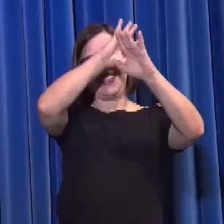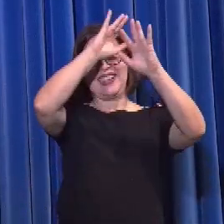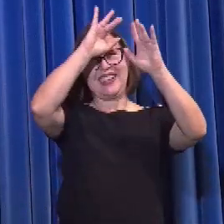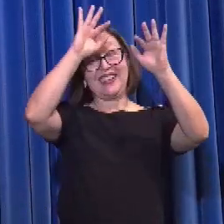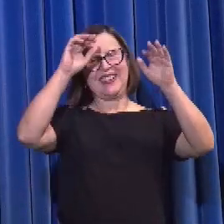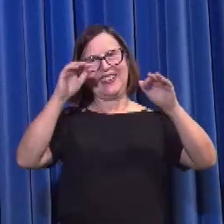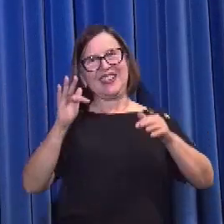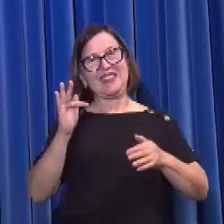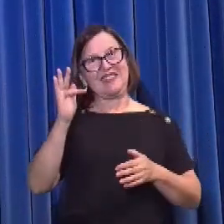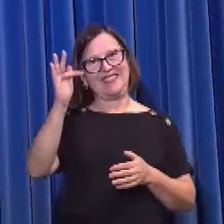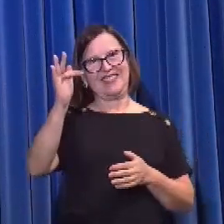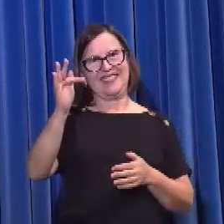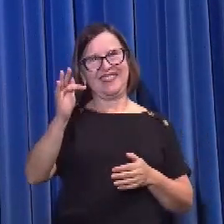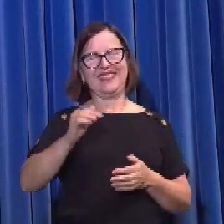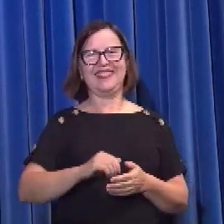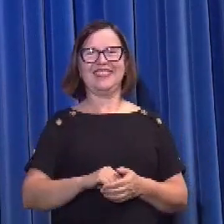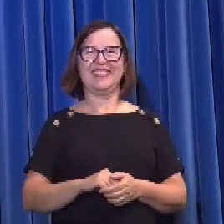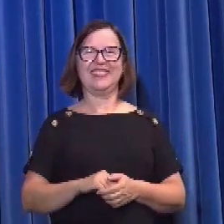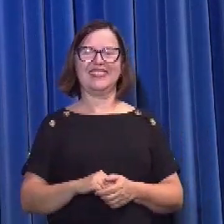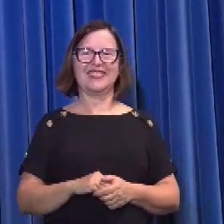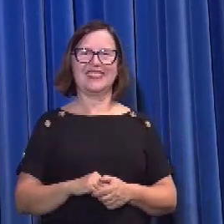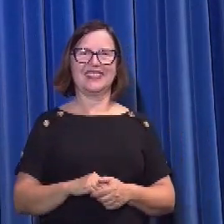viria.